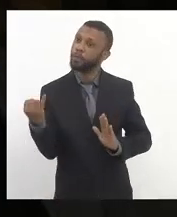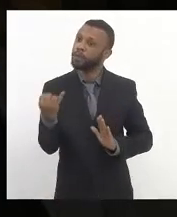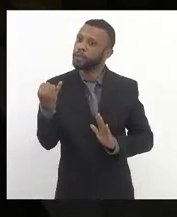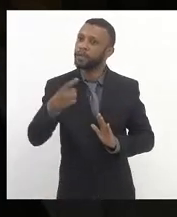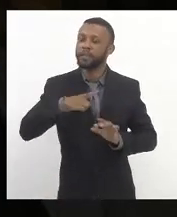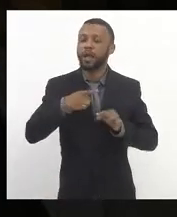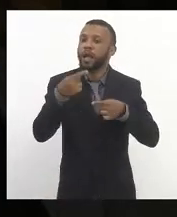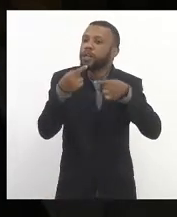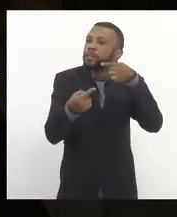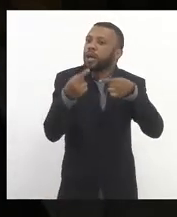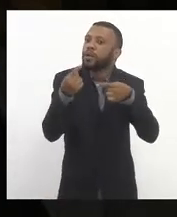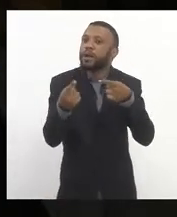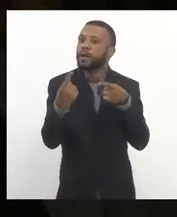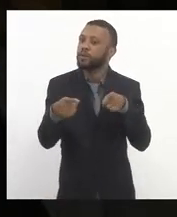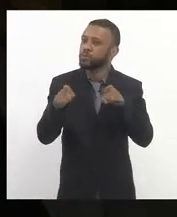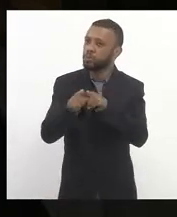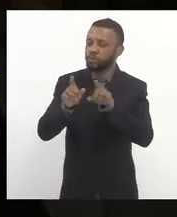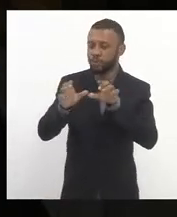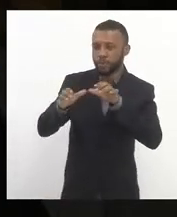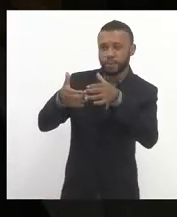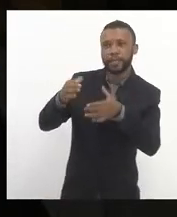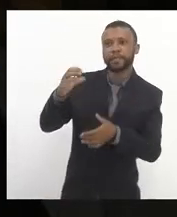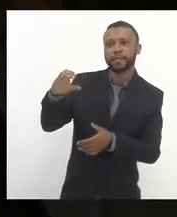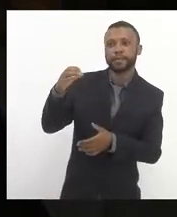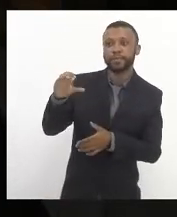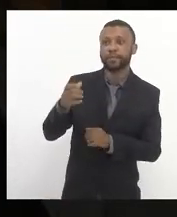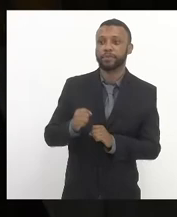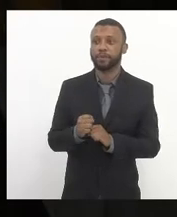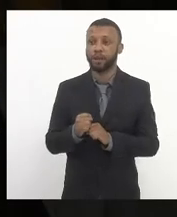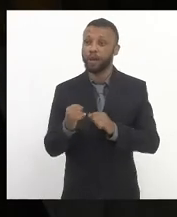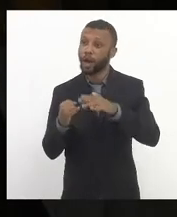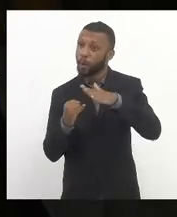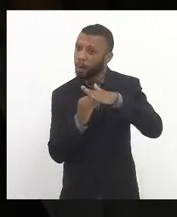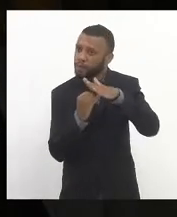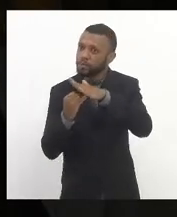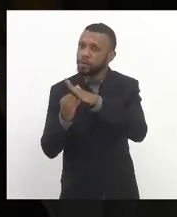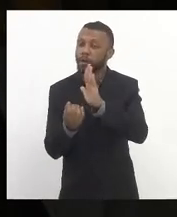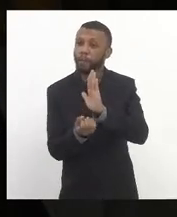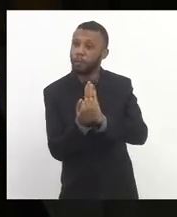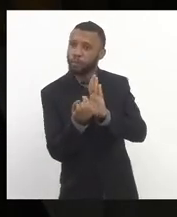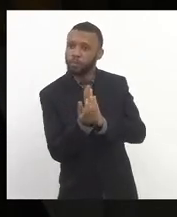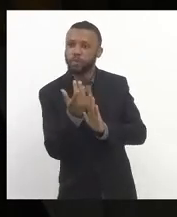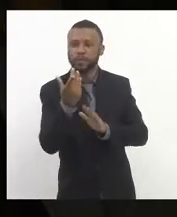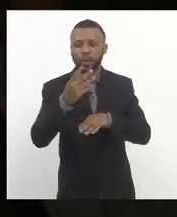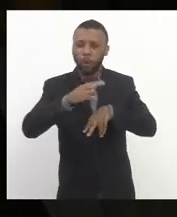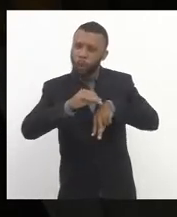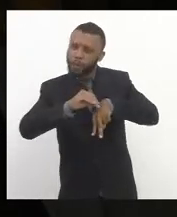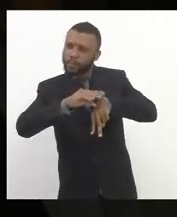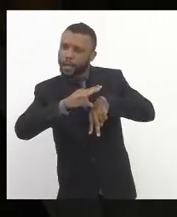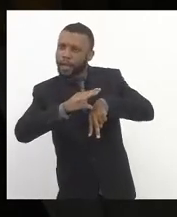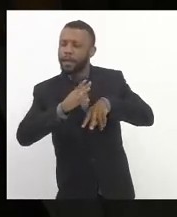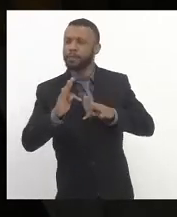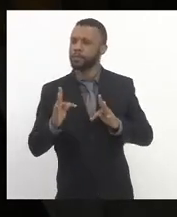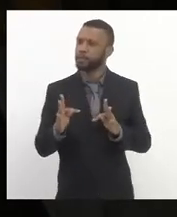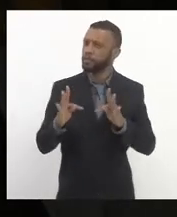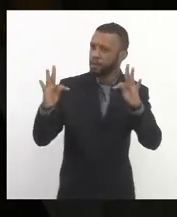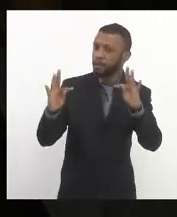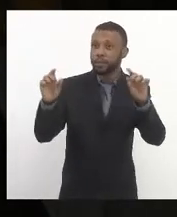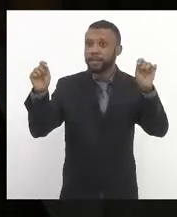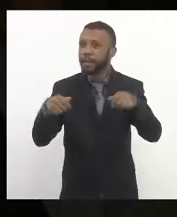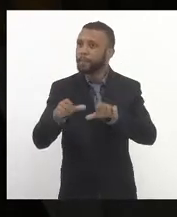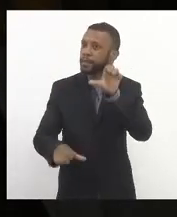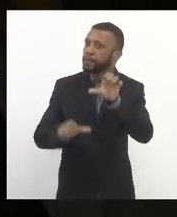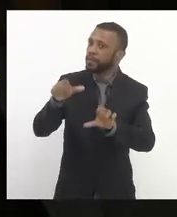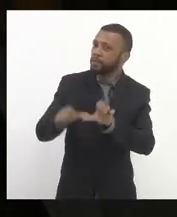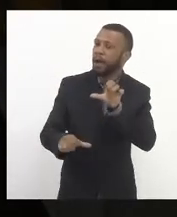a comunidade científica, com as instituições que produzem conhecimento, que produzem tecnologia, que podem ser transformadas em inovação